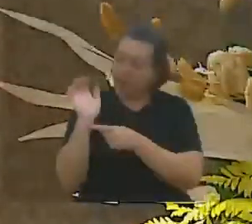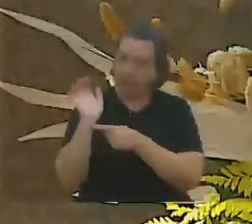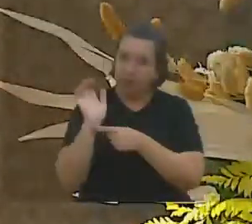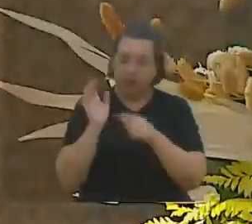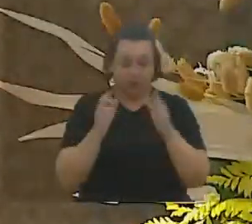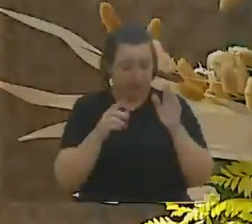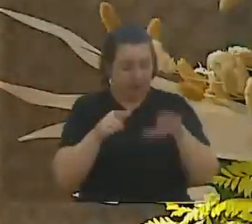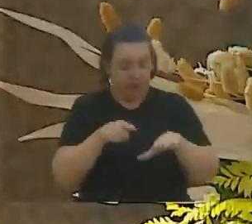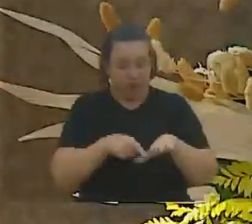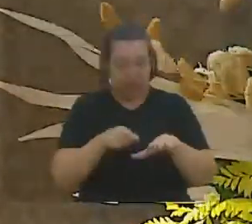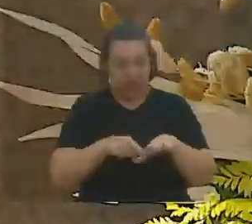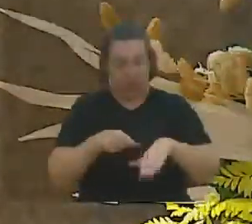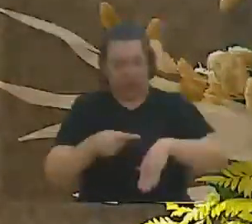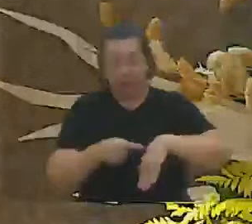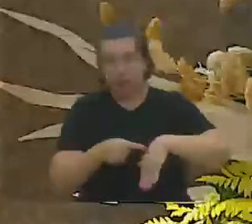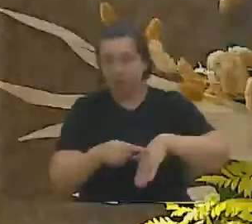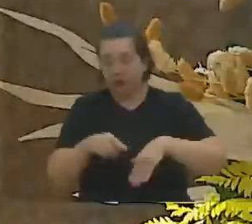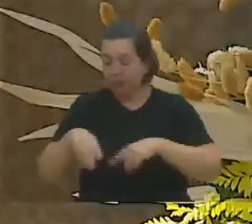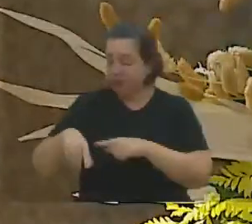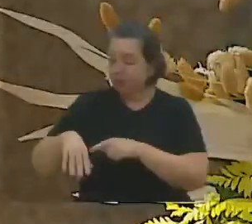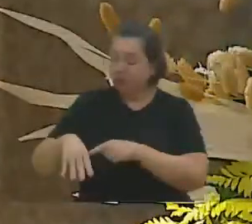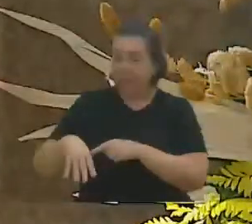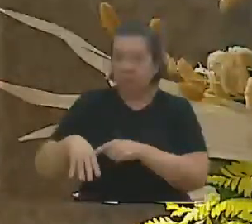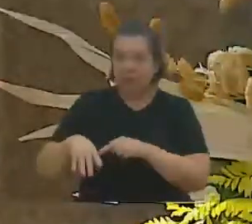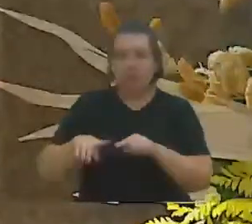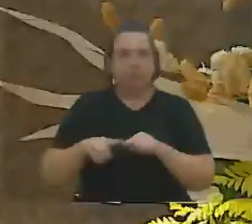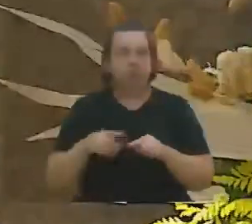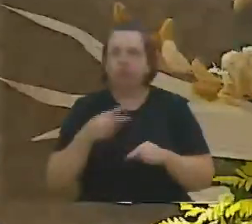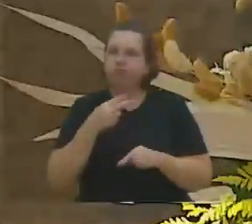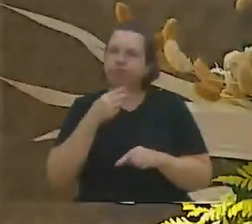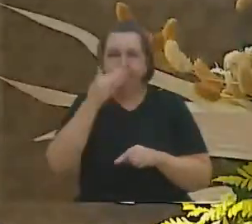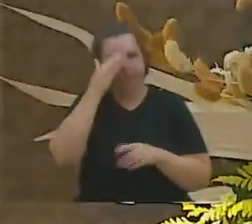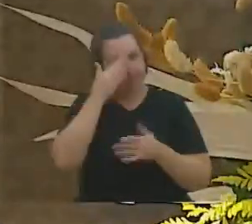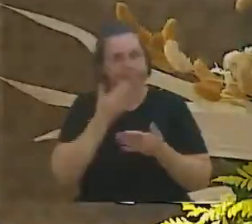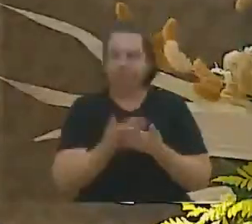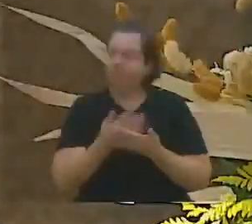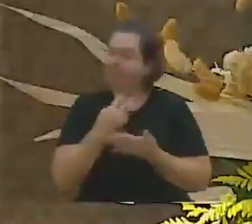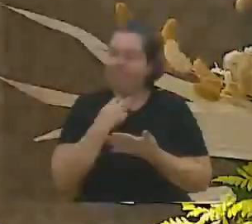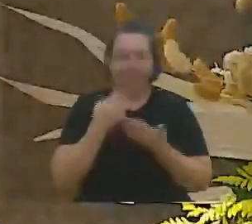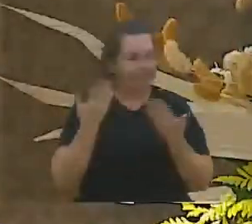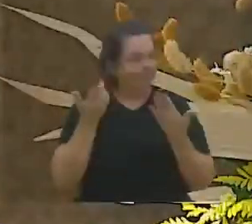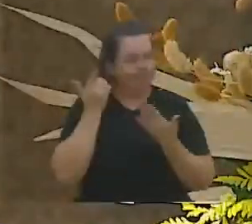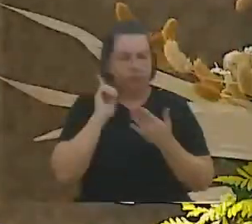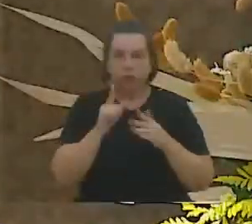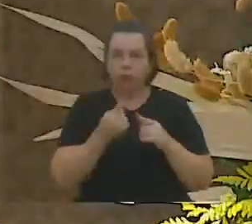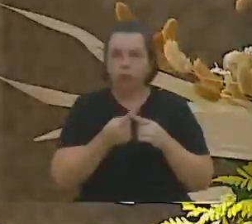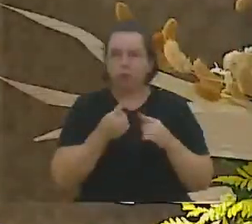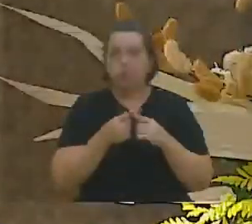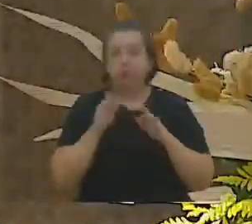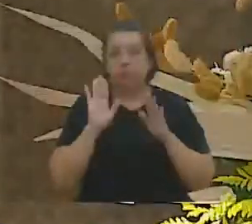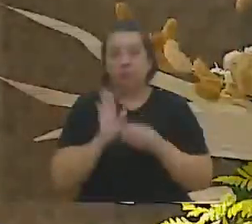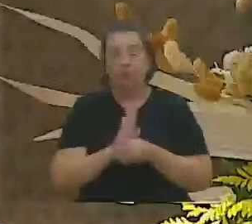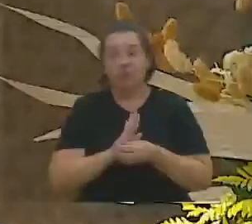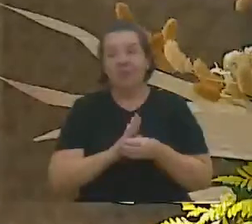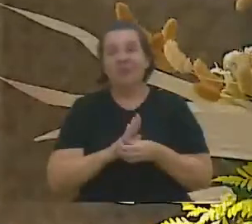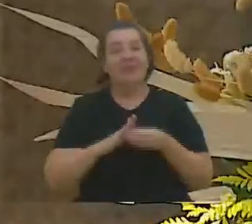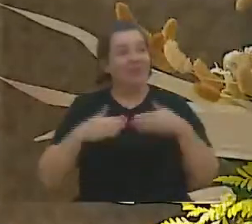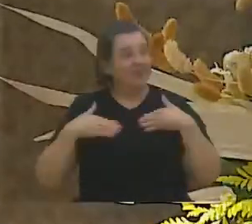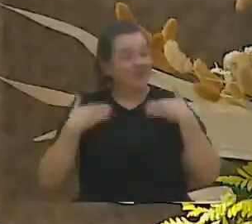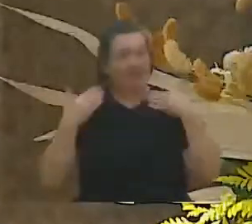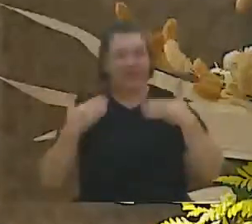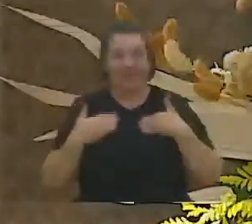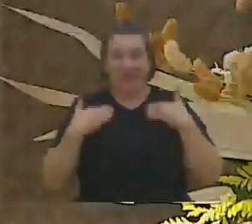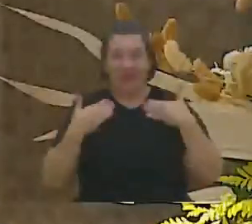pés. Mas eles ainda não podiam acreditar, porque estavam muito alegres